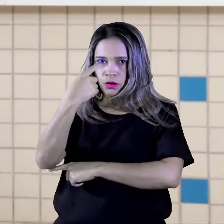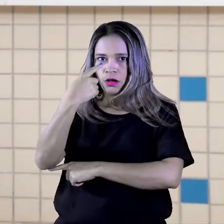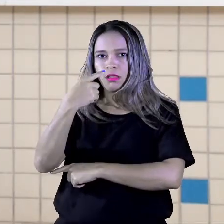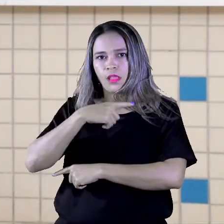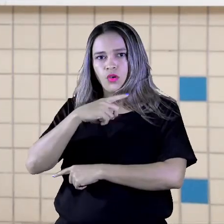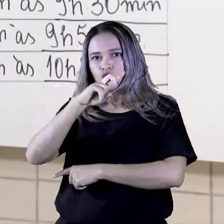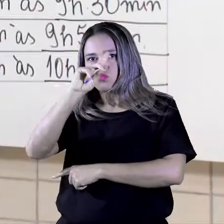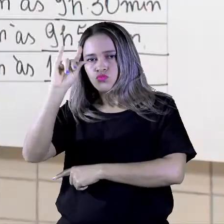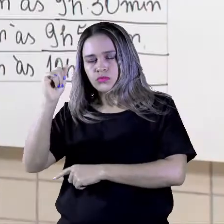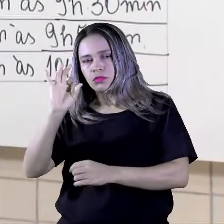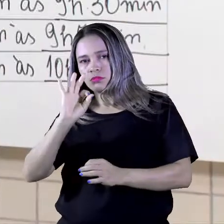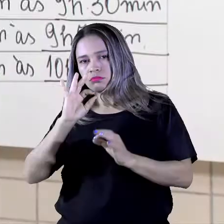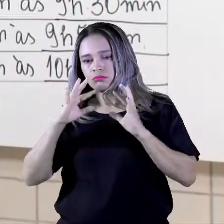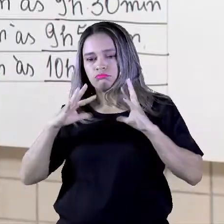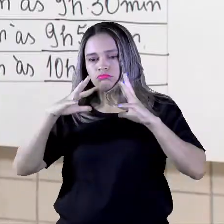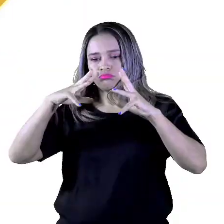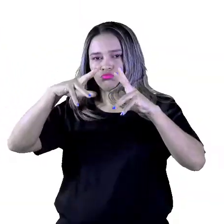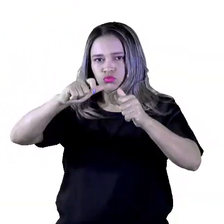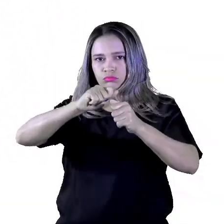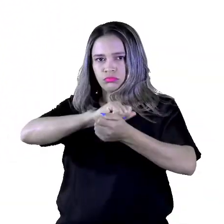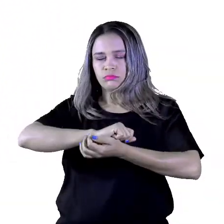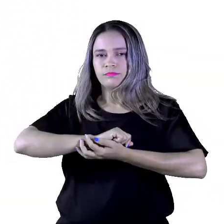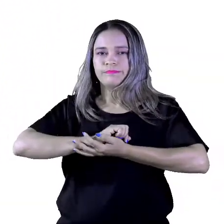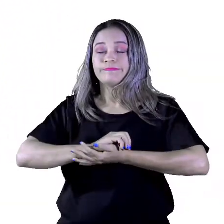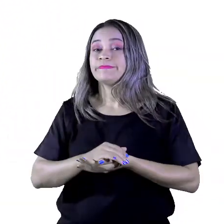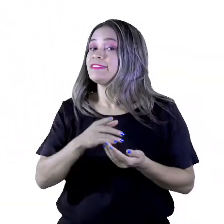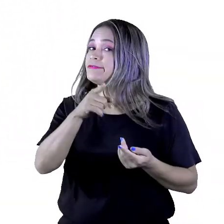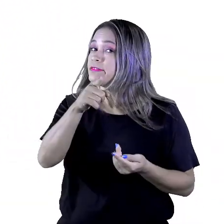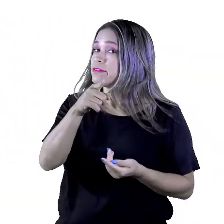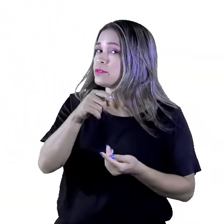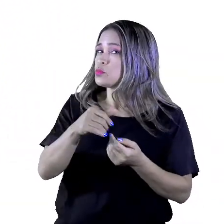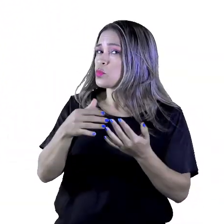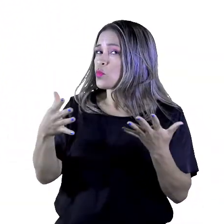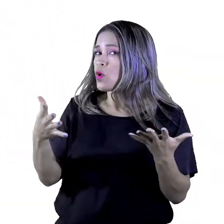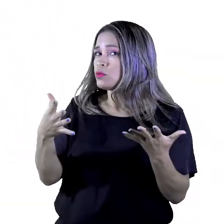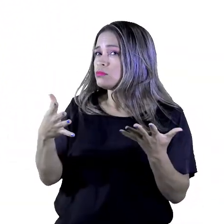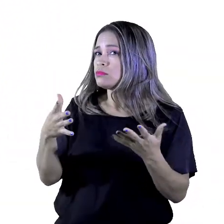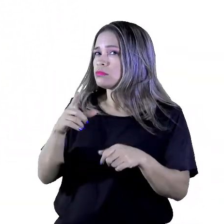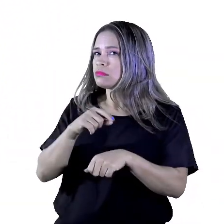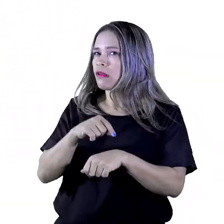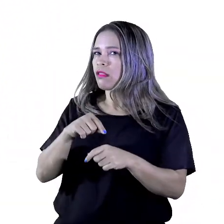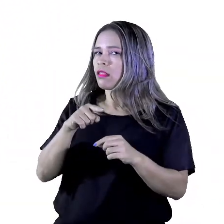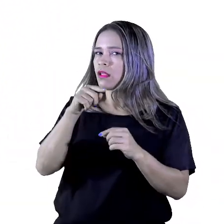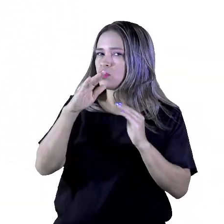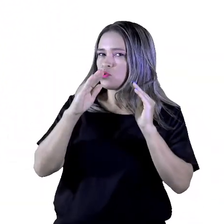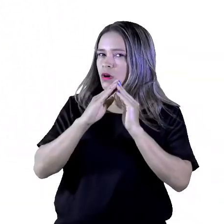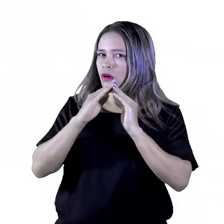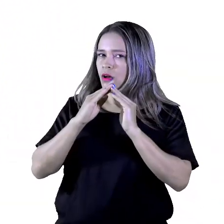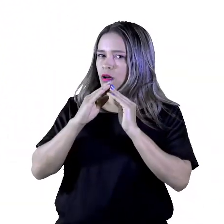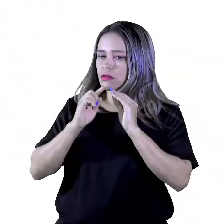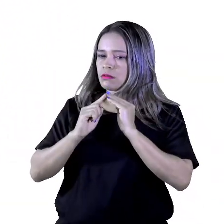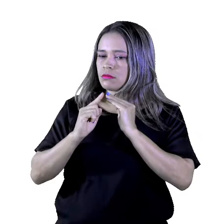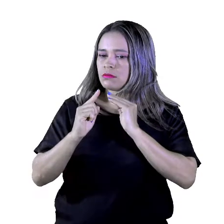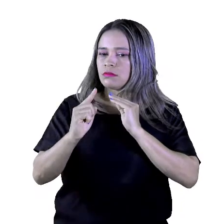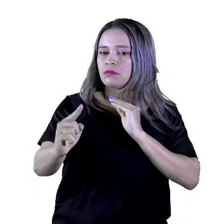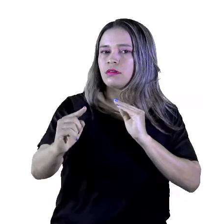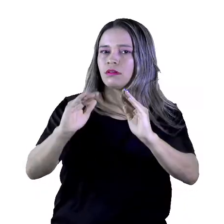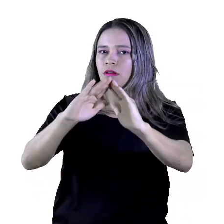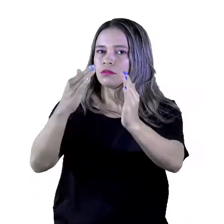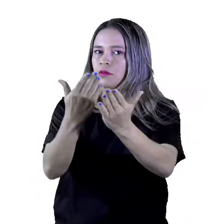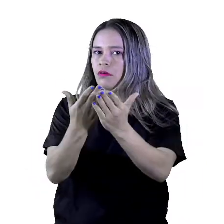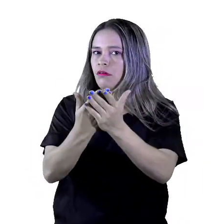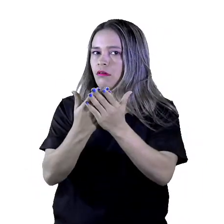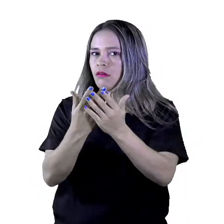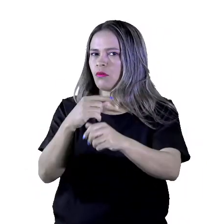completo, beleza? E você? Quanto tempo você já parou para medir? Quanto tempo você leva da sua casa até a sua escola,